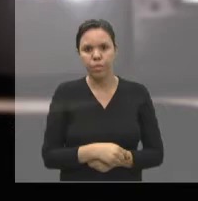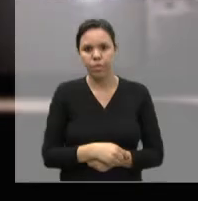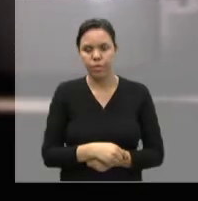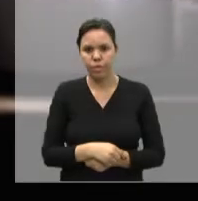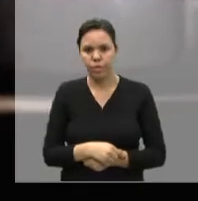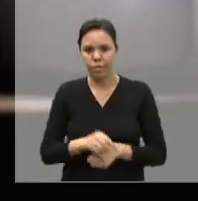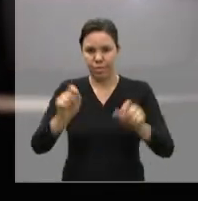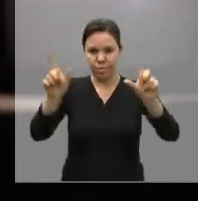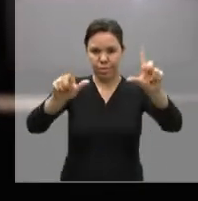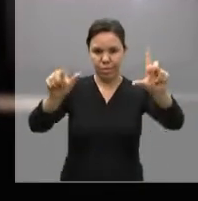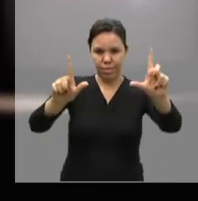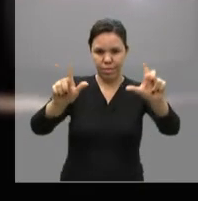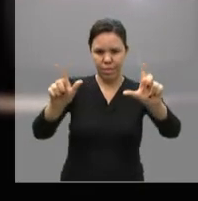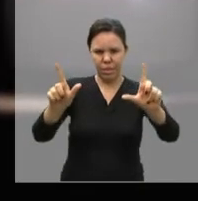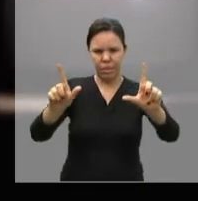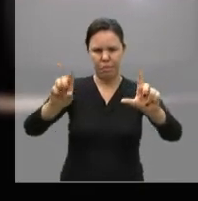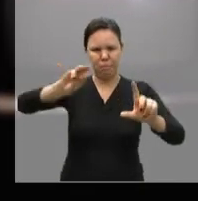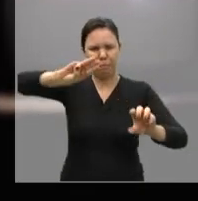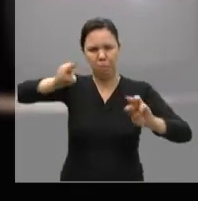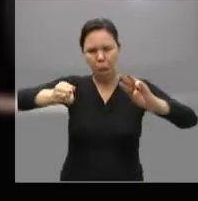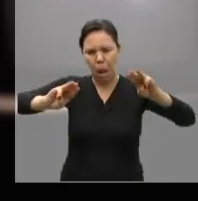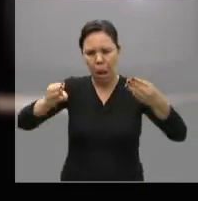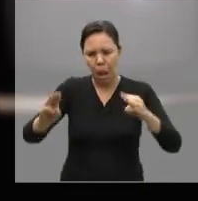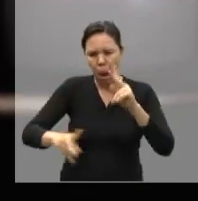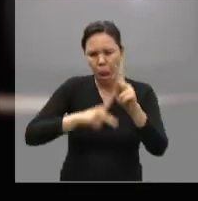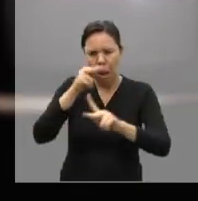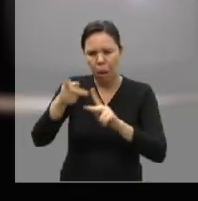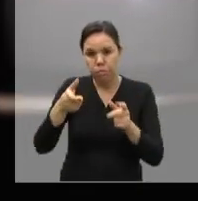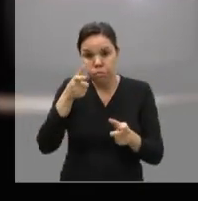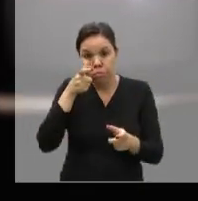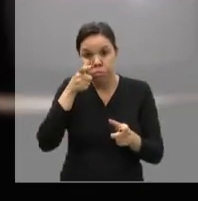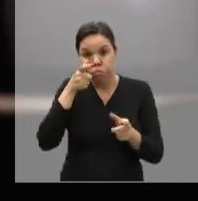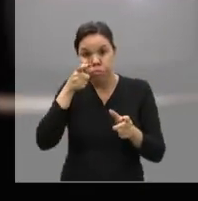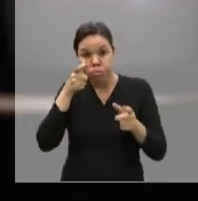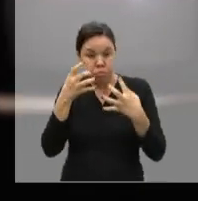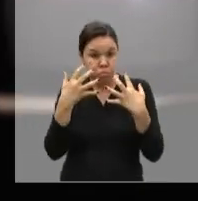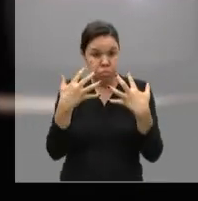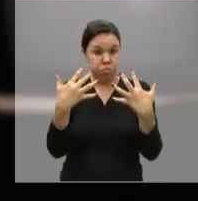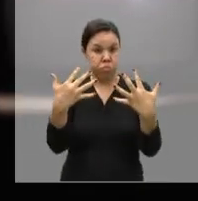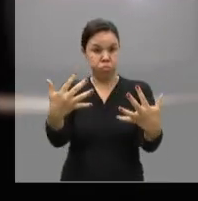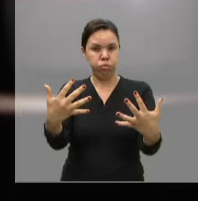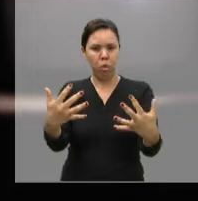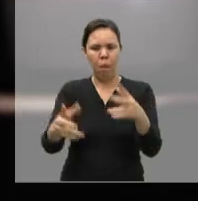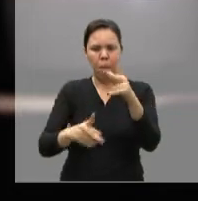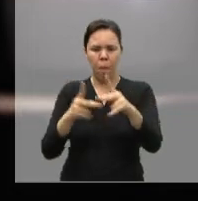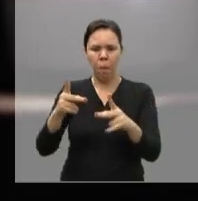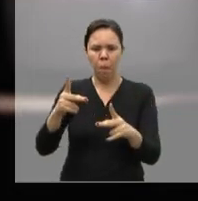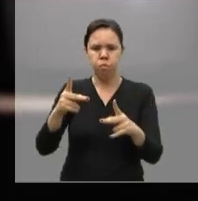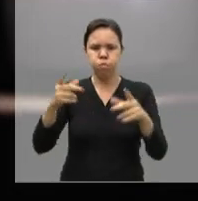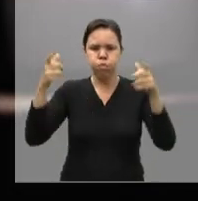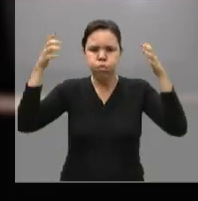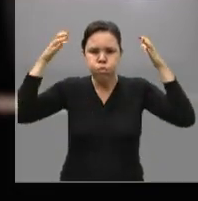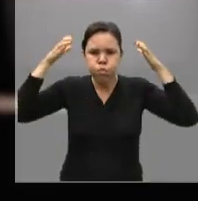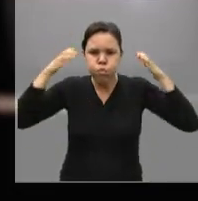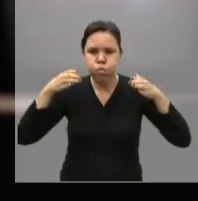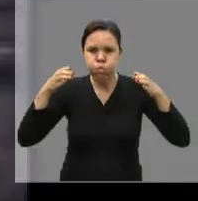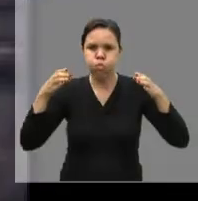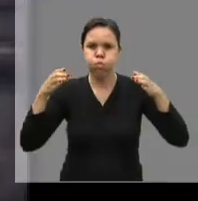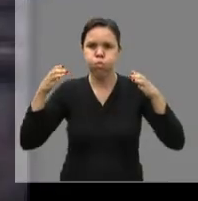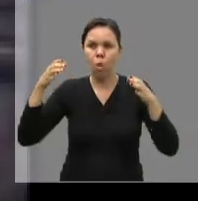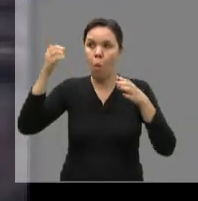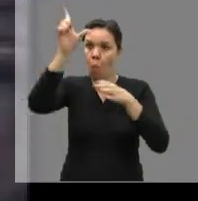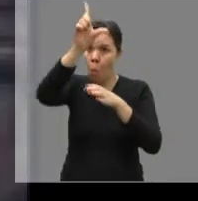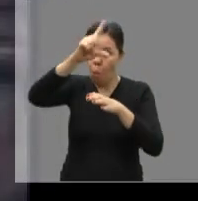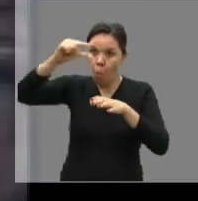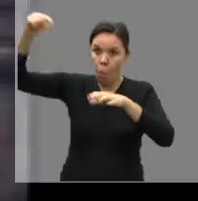Pela televisão, milhões de pessoas acompanharam o astronauta cravar um capítulo importante para a ciência.